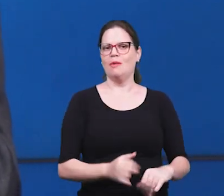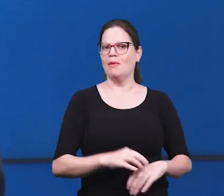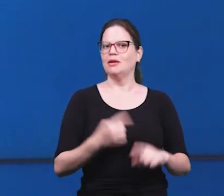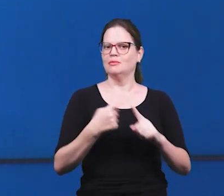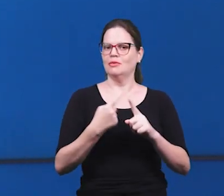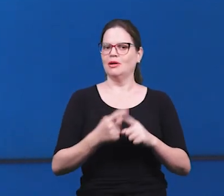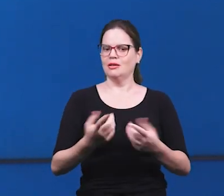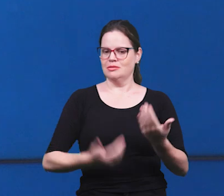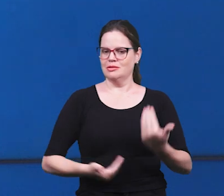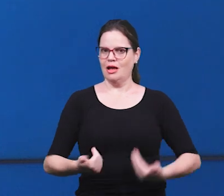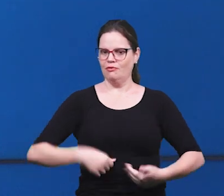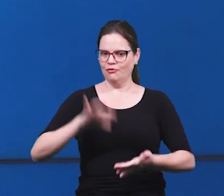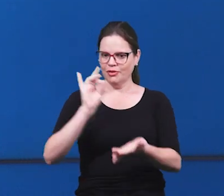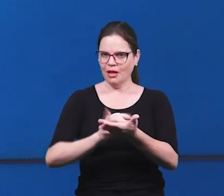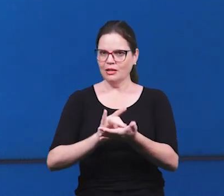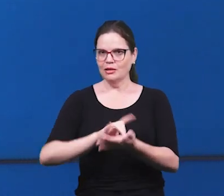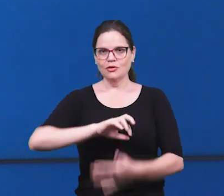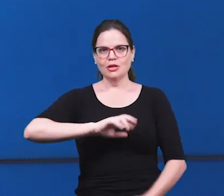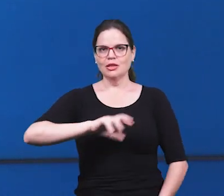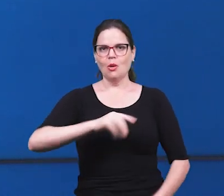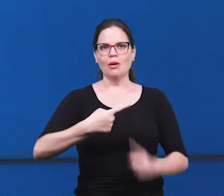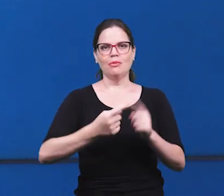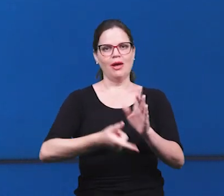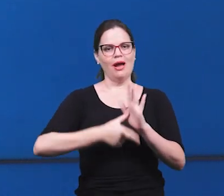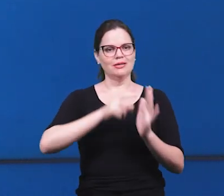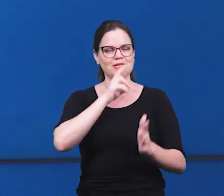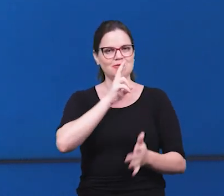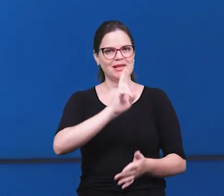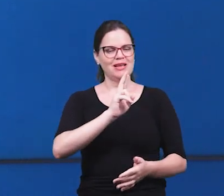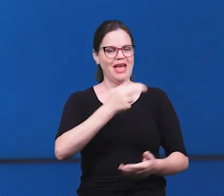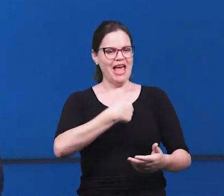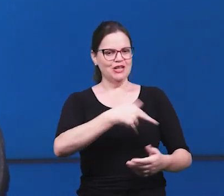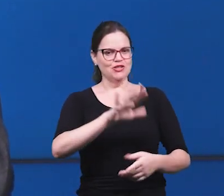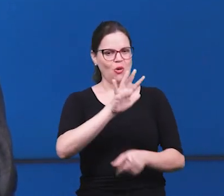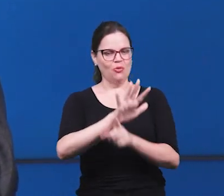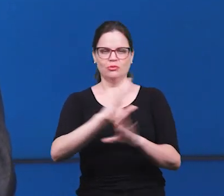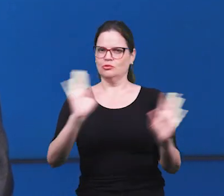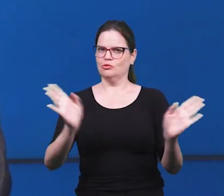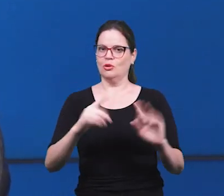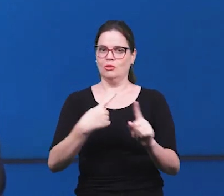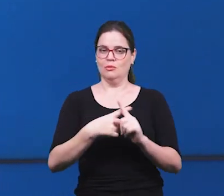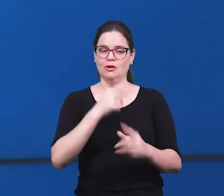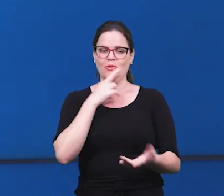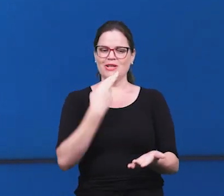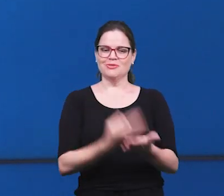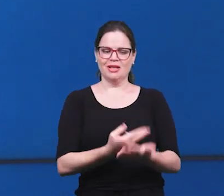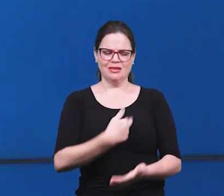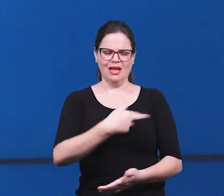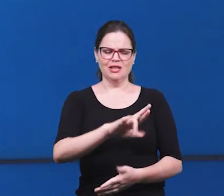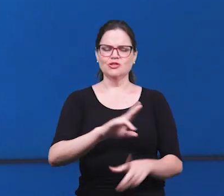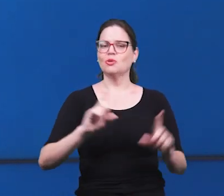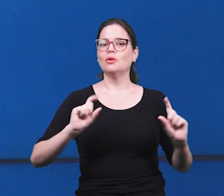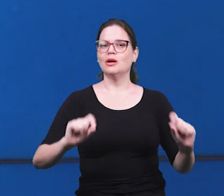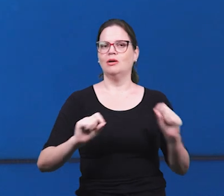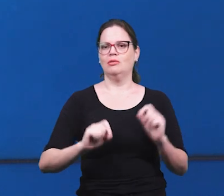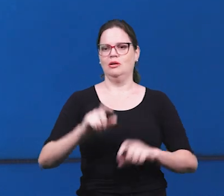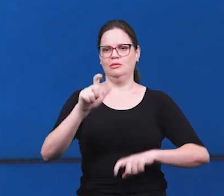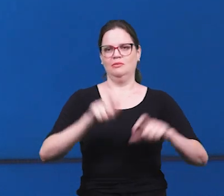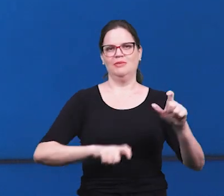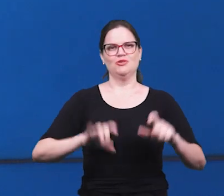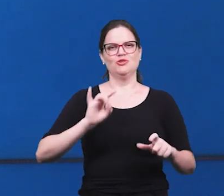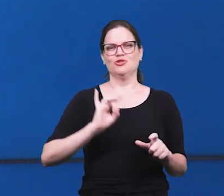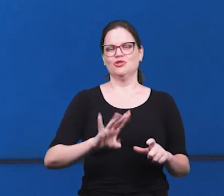verdadeiro crente em Cristo, ele não é resultado de uma religião, porque o resultado de uma religião é o crente que é feito